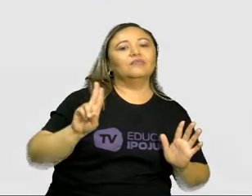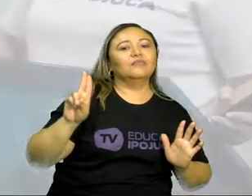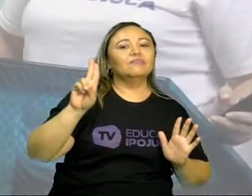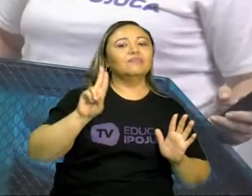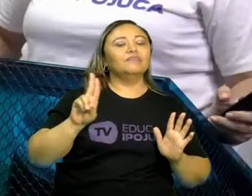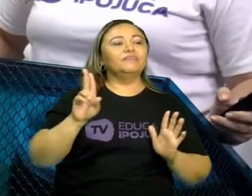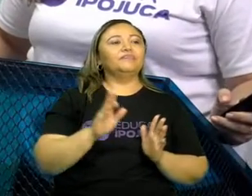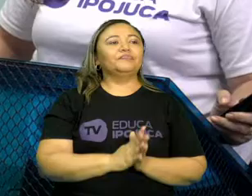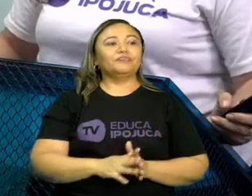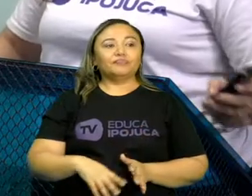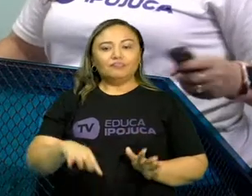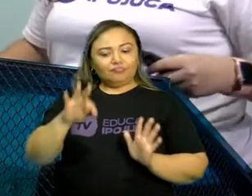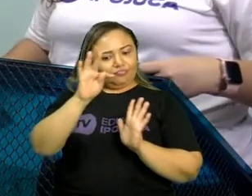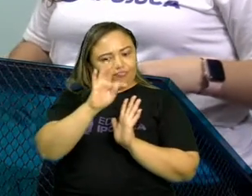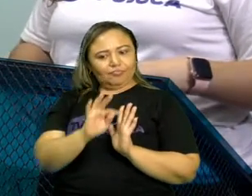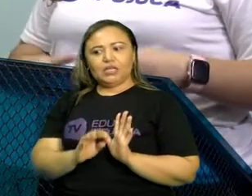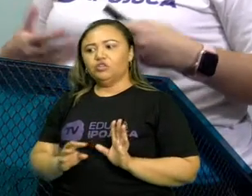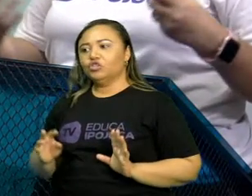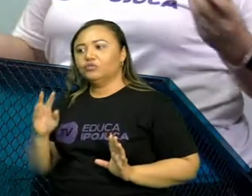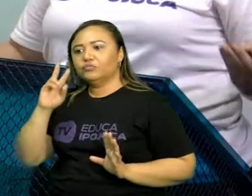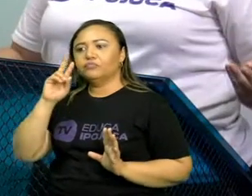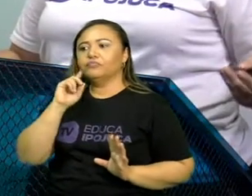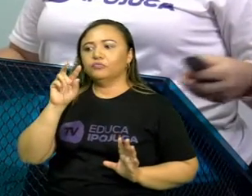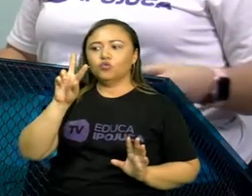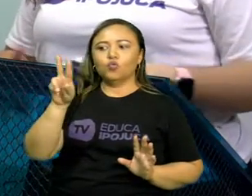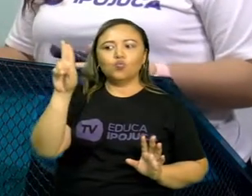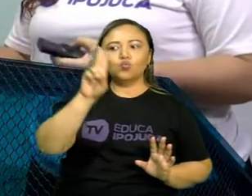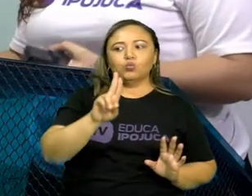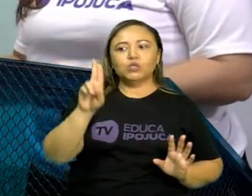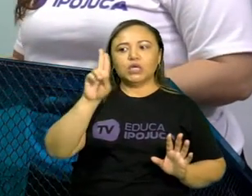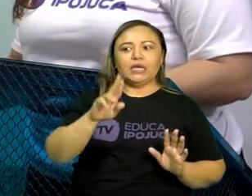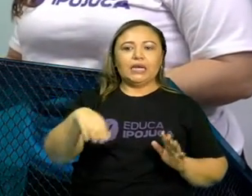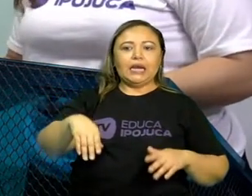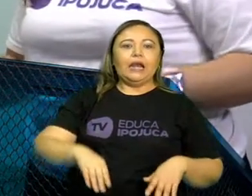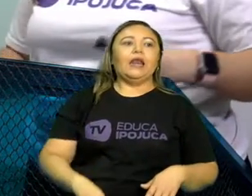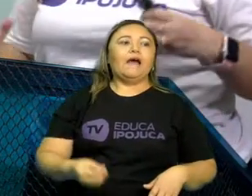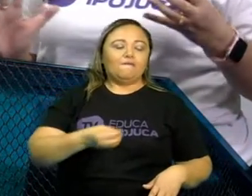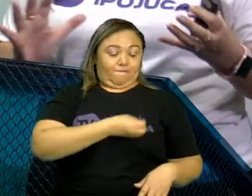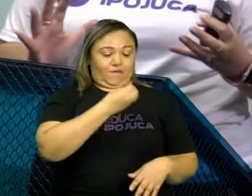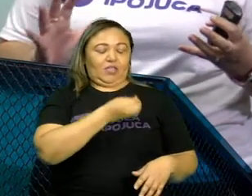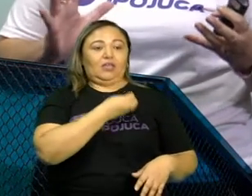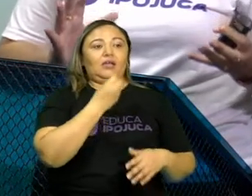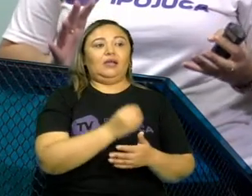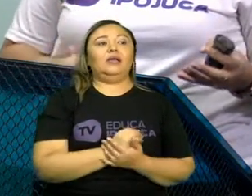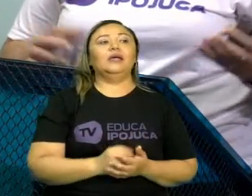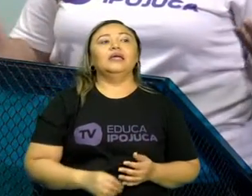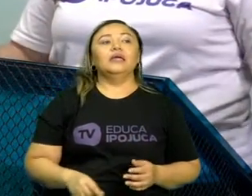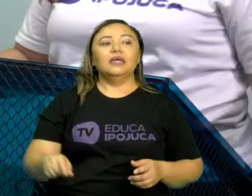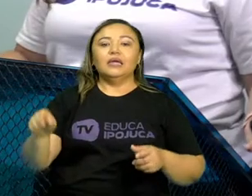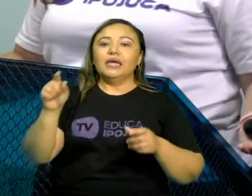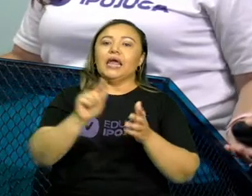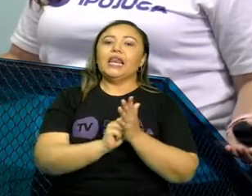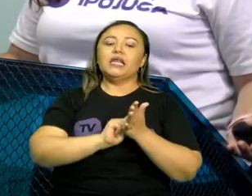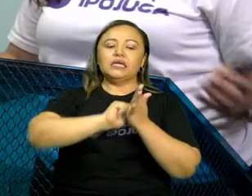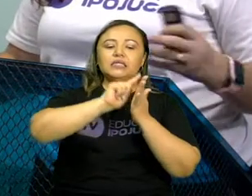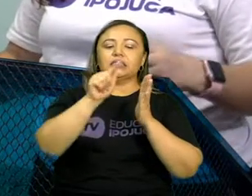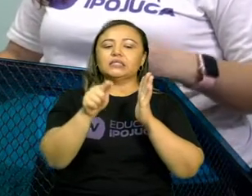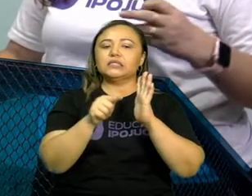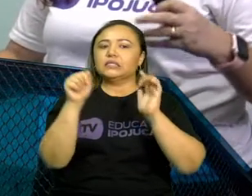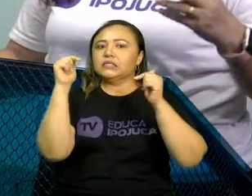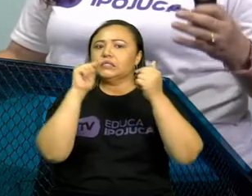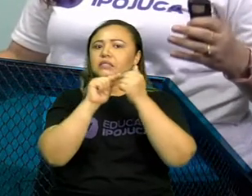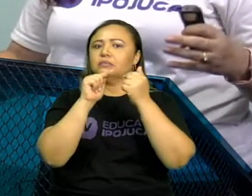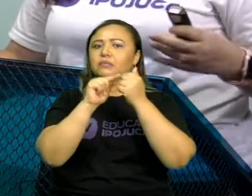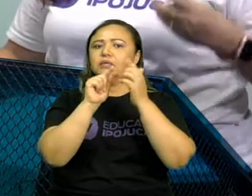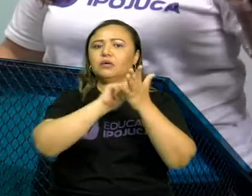Então, aqueles textos que a gente começa a usar na nossa prática, no nosso dia a dia, eles assumem o papel de um gênero textual, porque